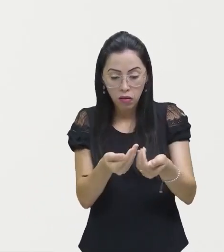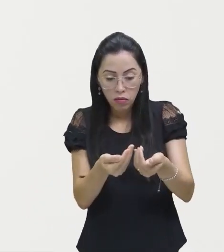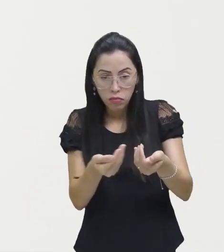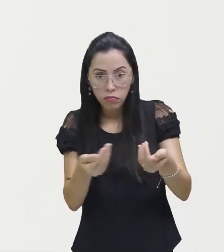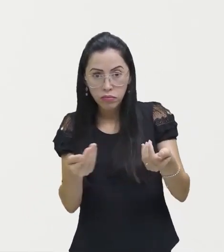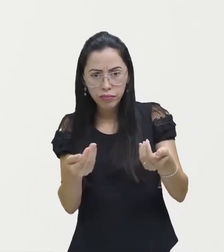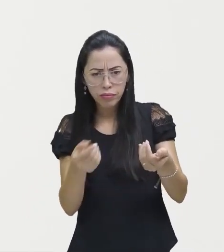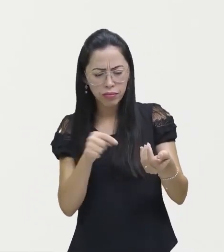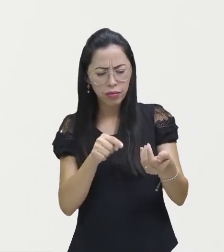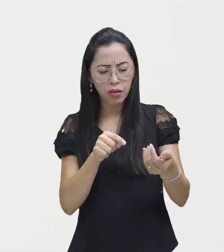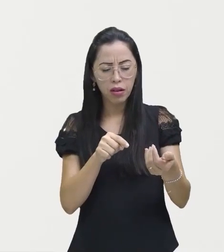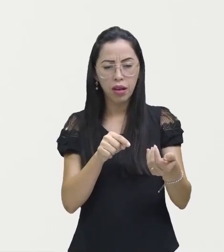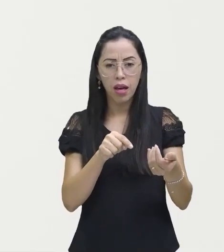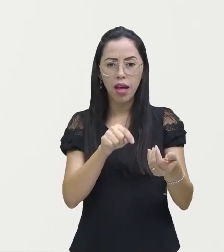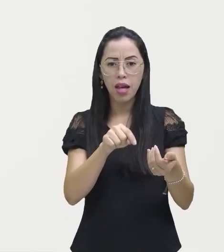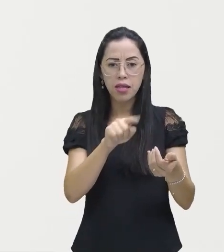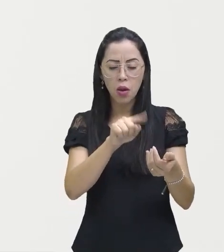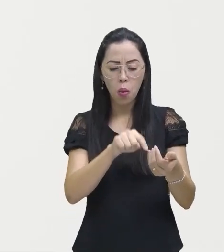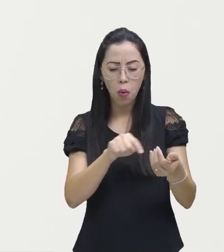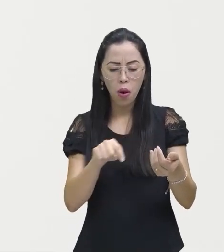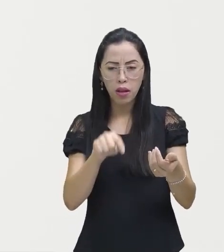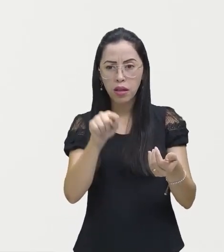e lar.